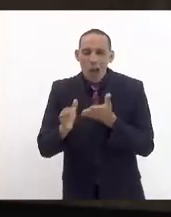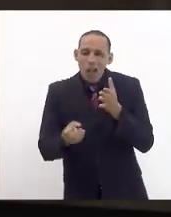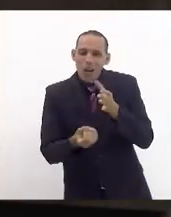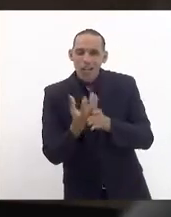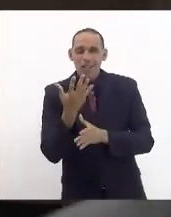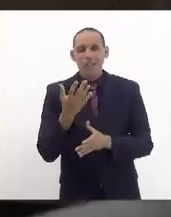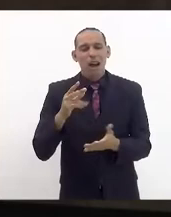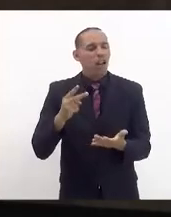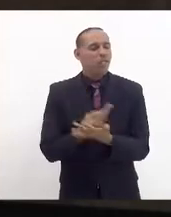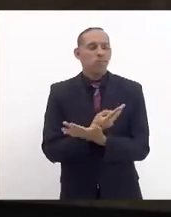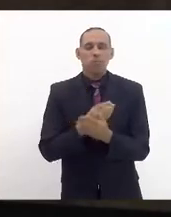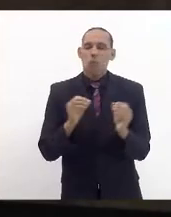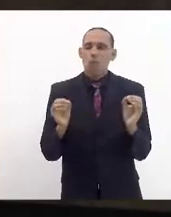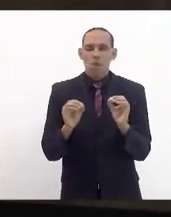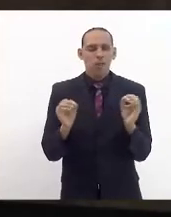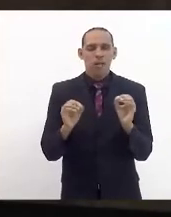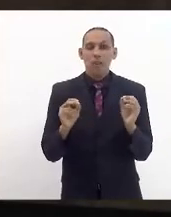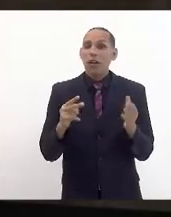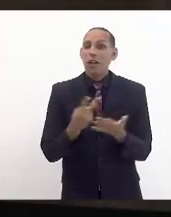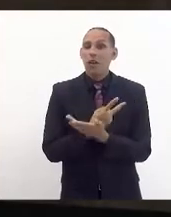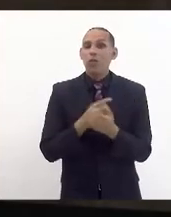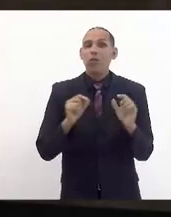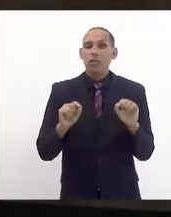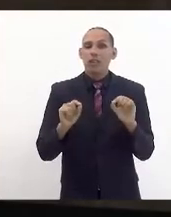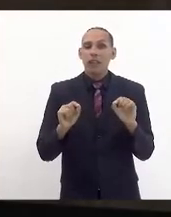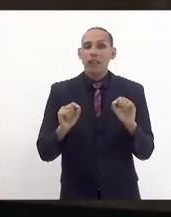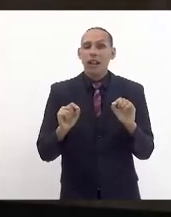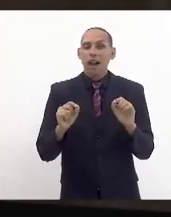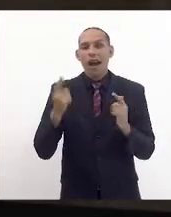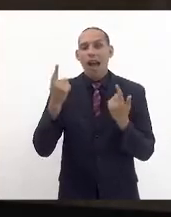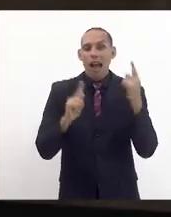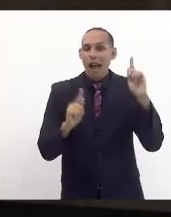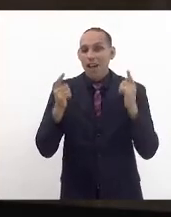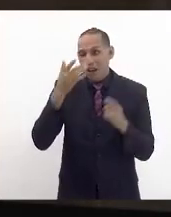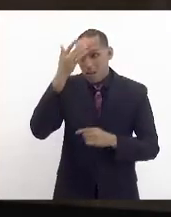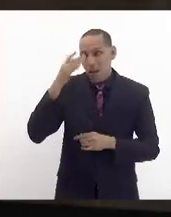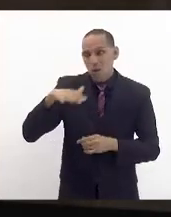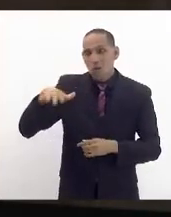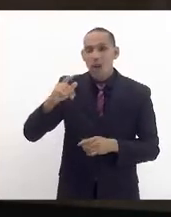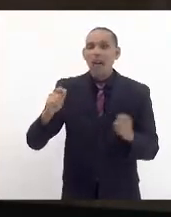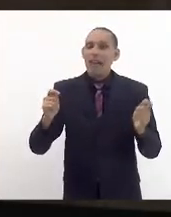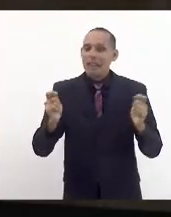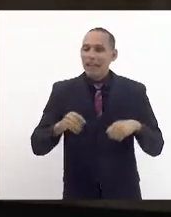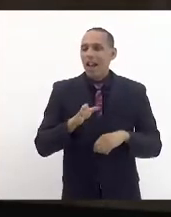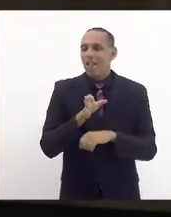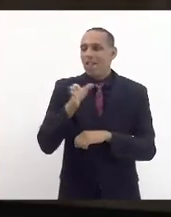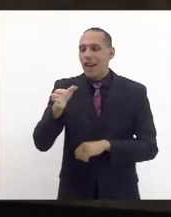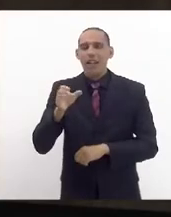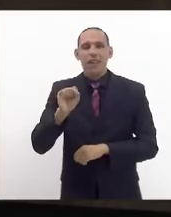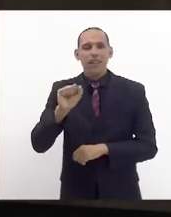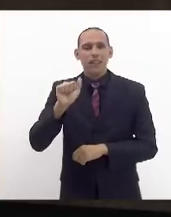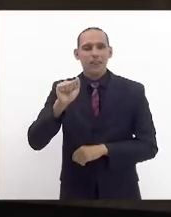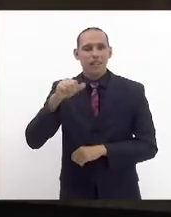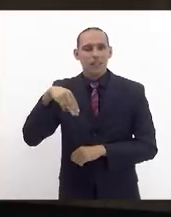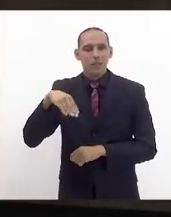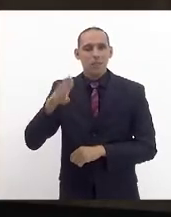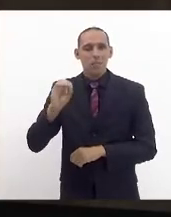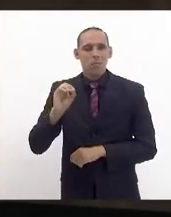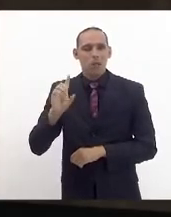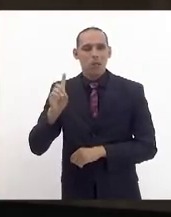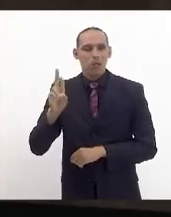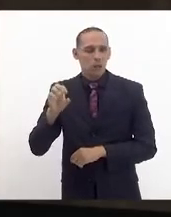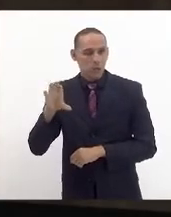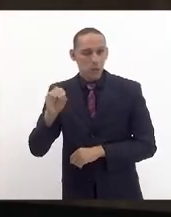não aconteceu. O que aconteceu foi o carnaval daqueles que puderam estar no sambódromo. Mas o carnaval